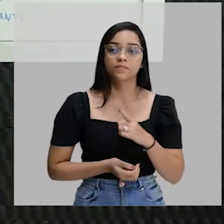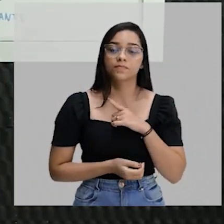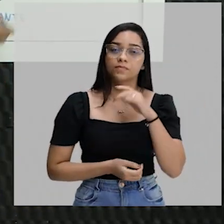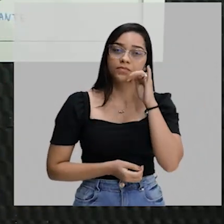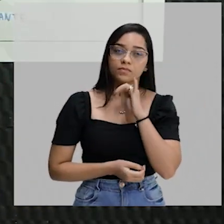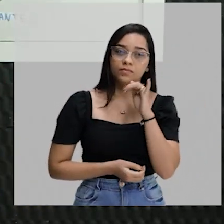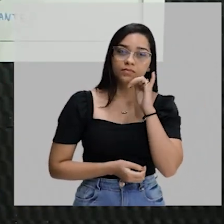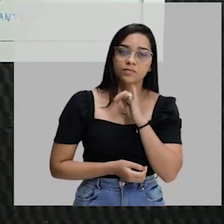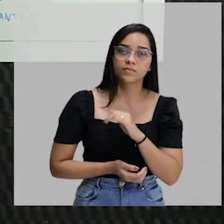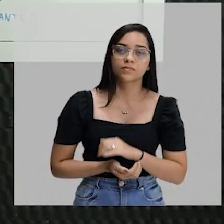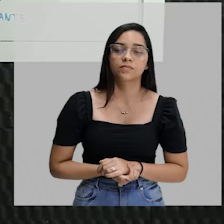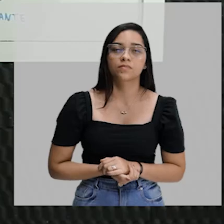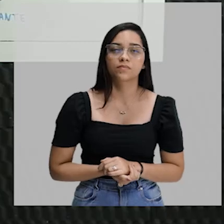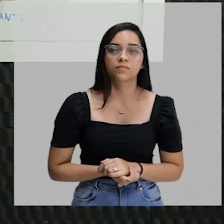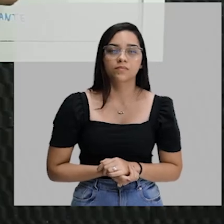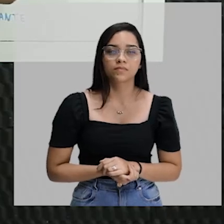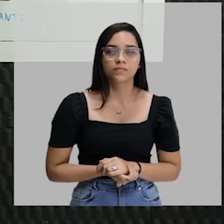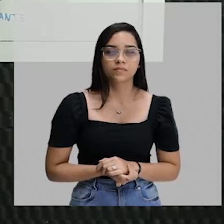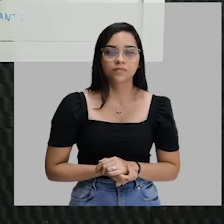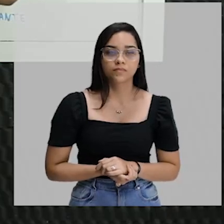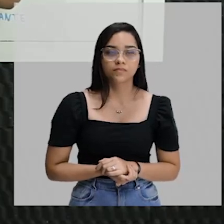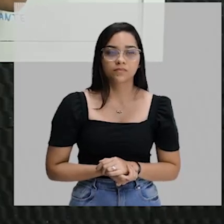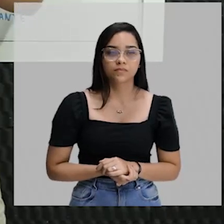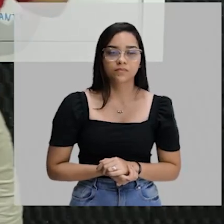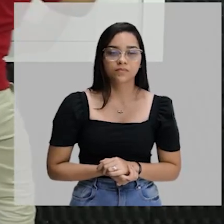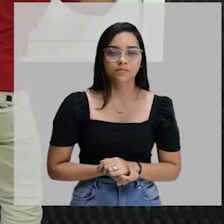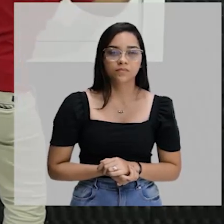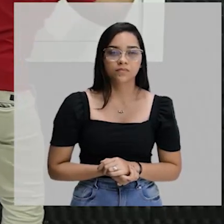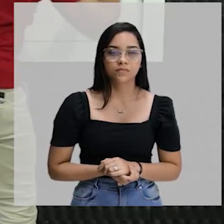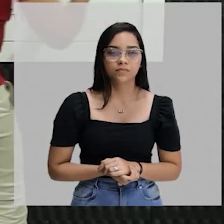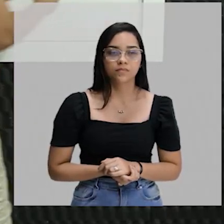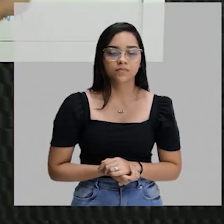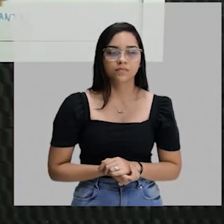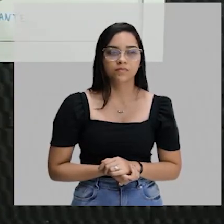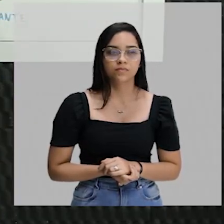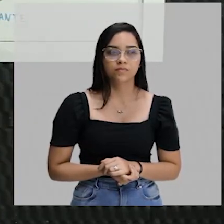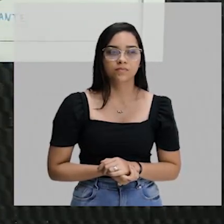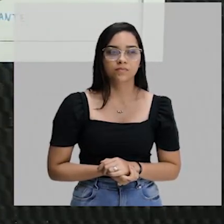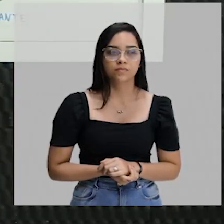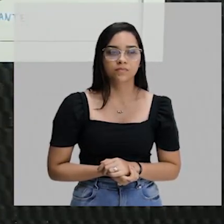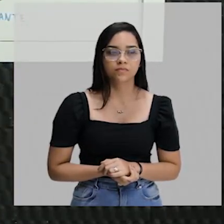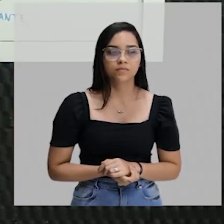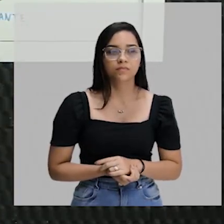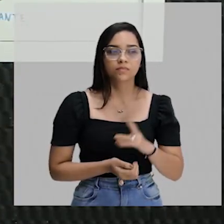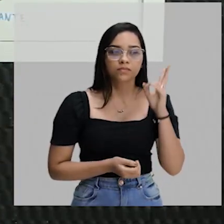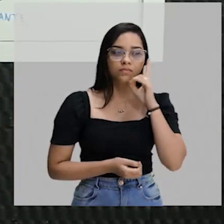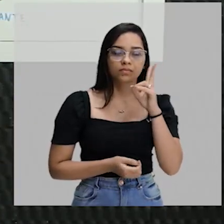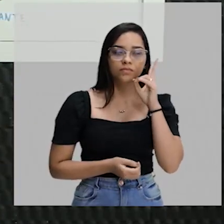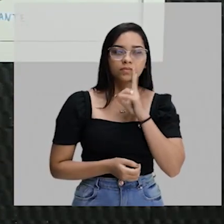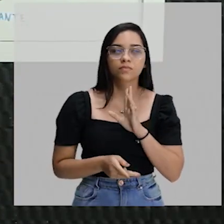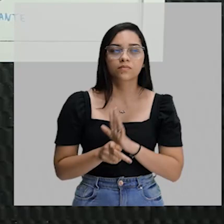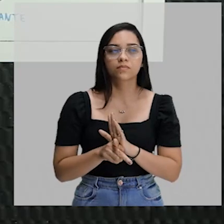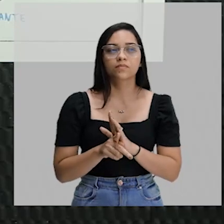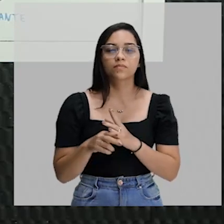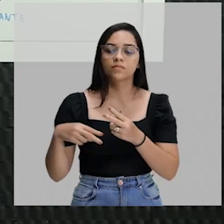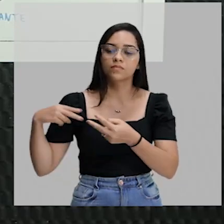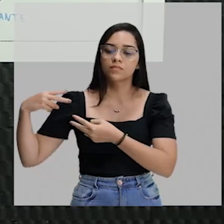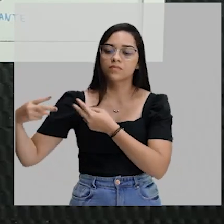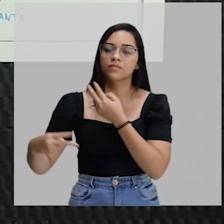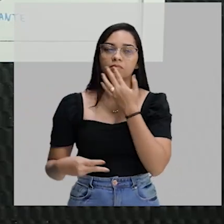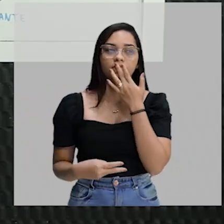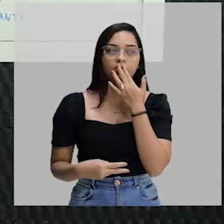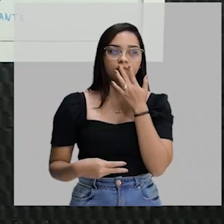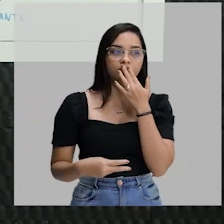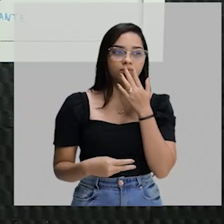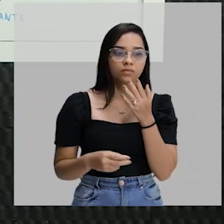exemplo aqui, vou colocar aqui nesse pedacinho, só para vocês lembrarem. Vamos lembrar da herança da cor da semente